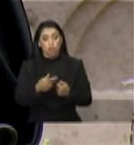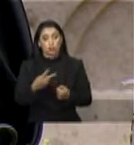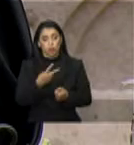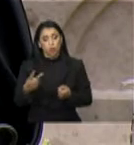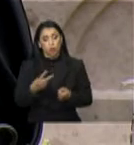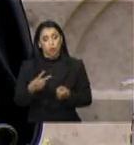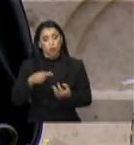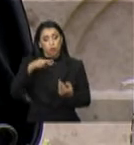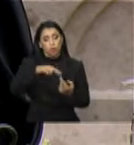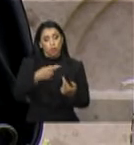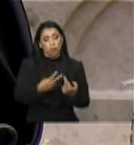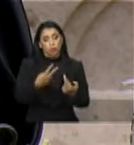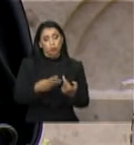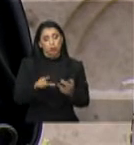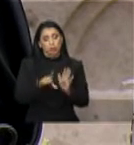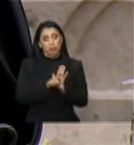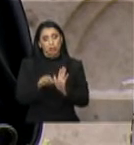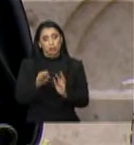inciso